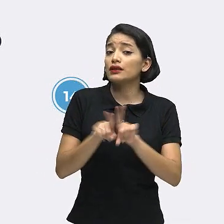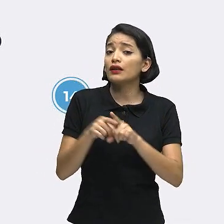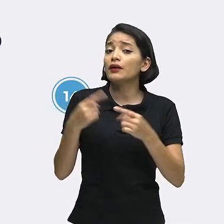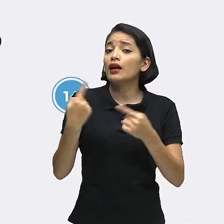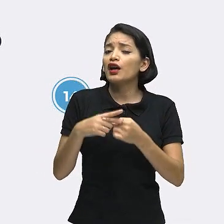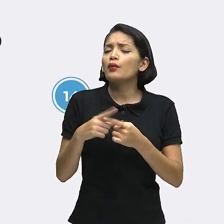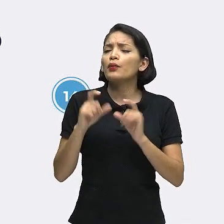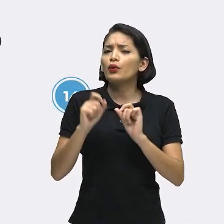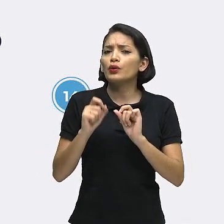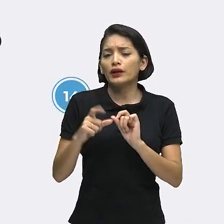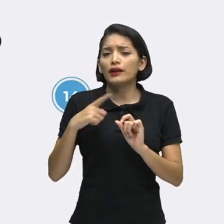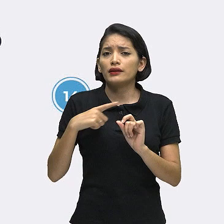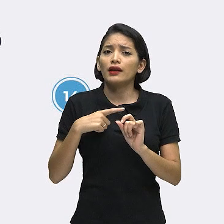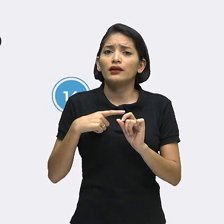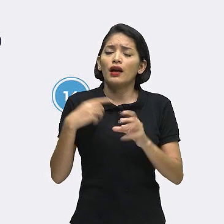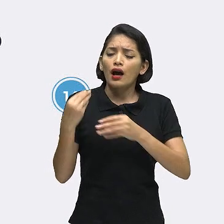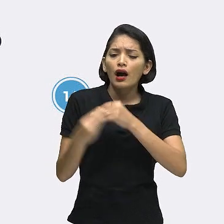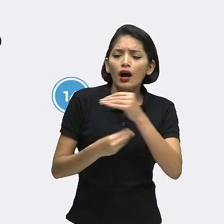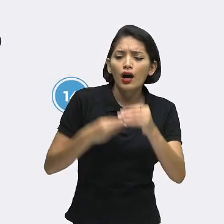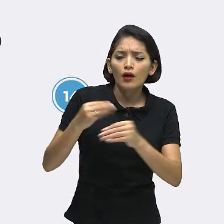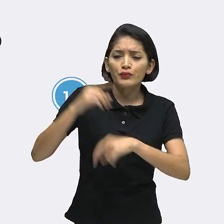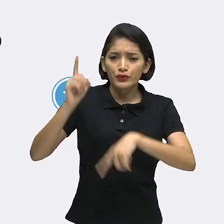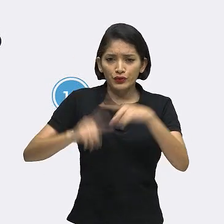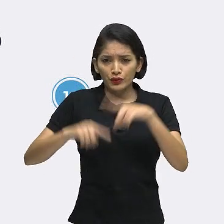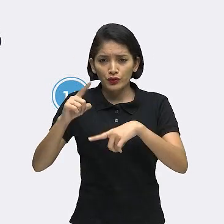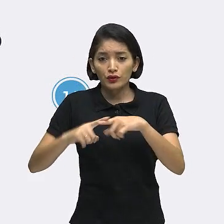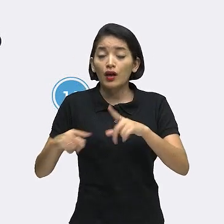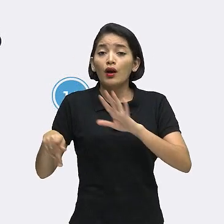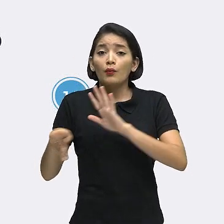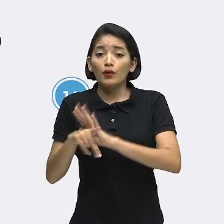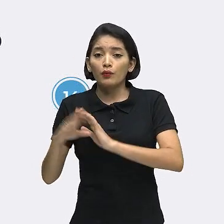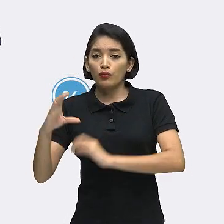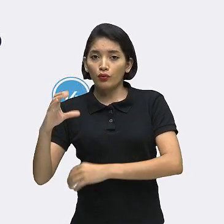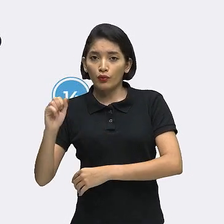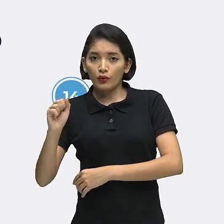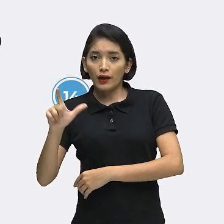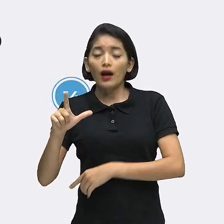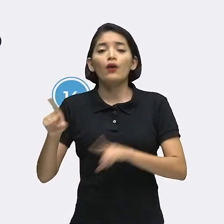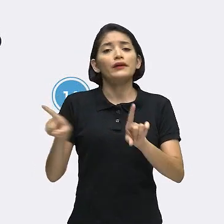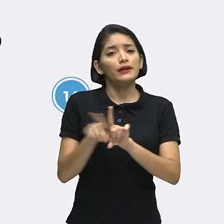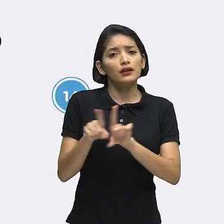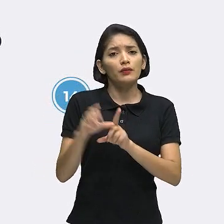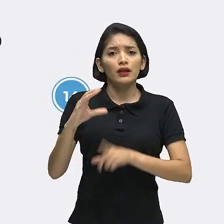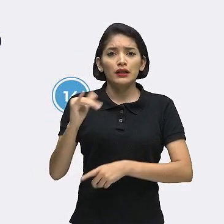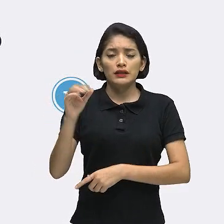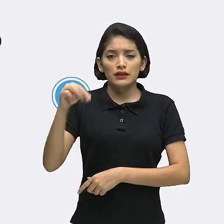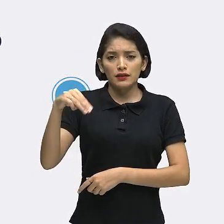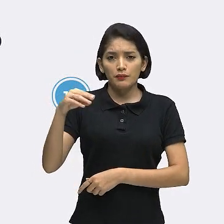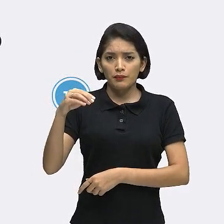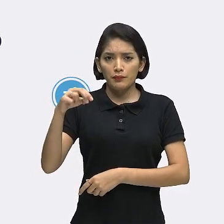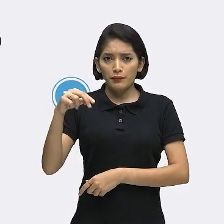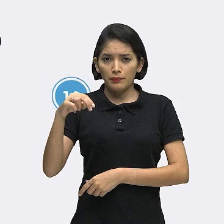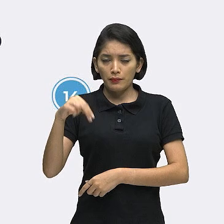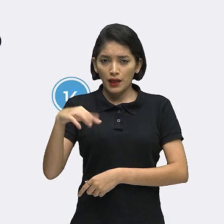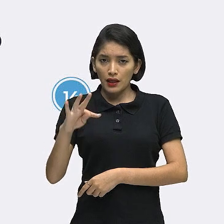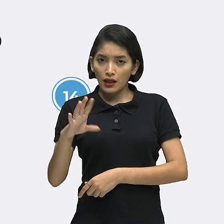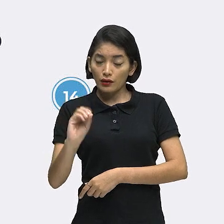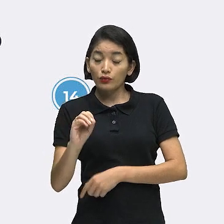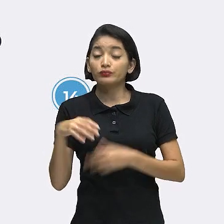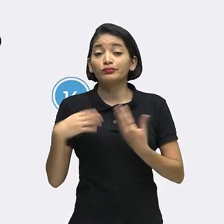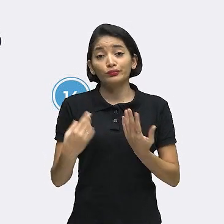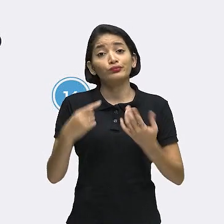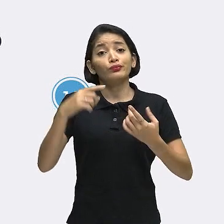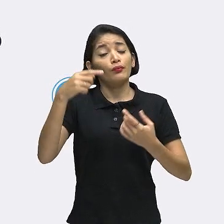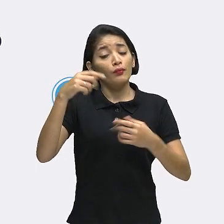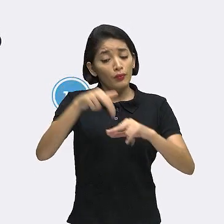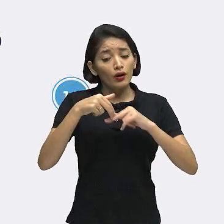dele é retirada a matéria-prima para o cal e o cimento, né? Então está correto, porque é através dessa matéria-prima que é